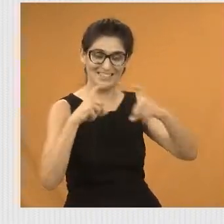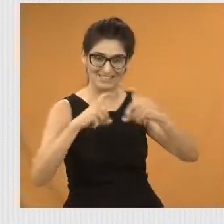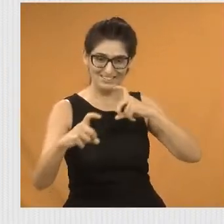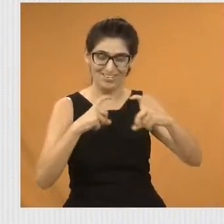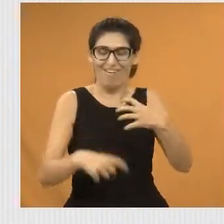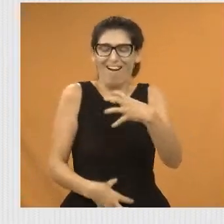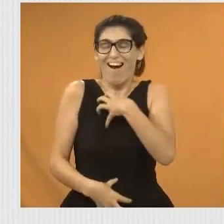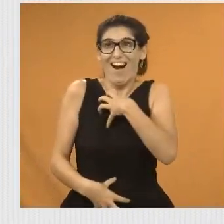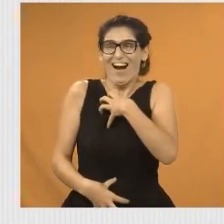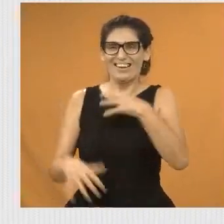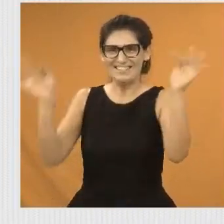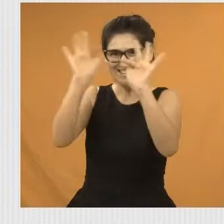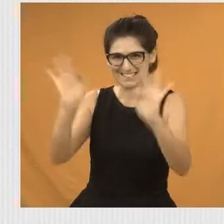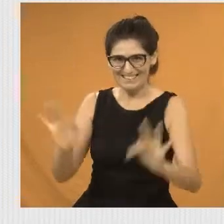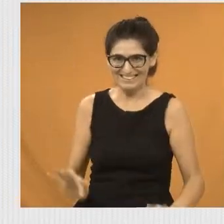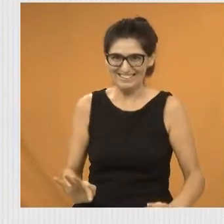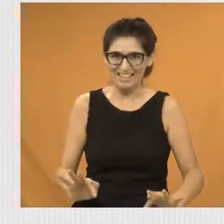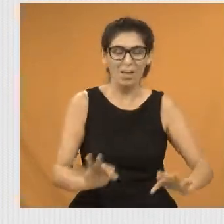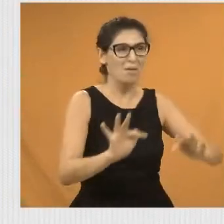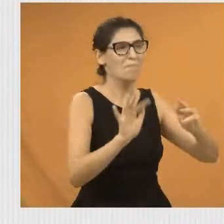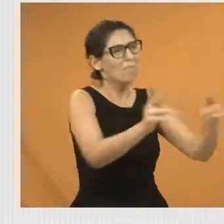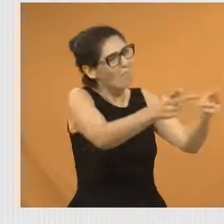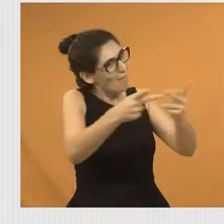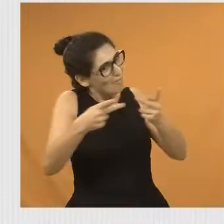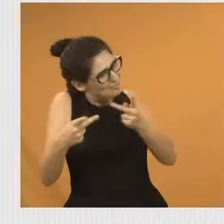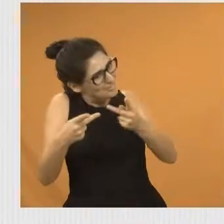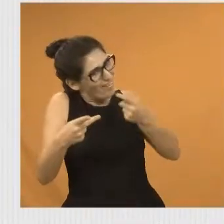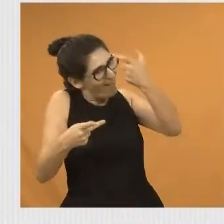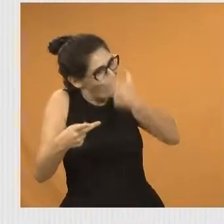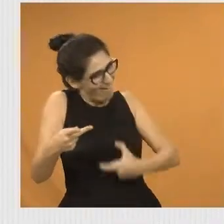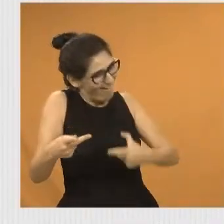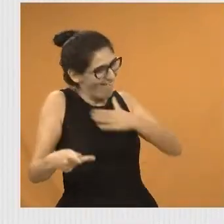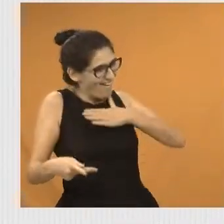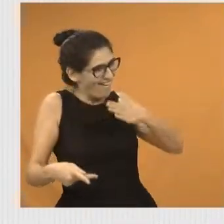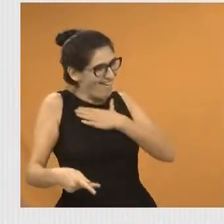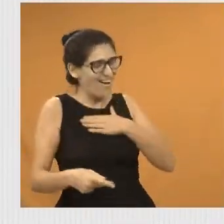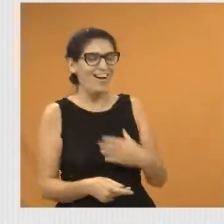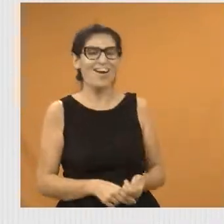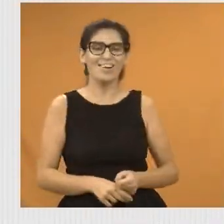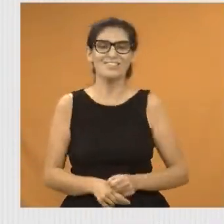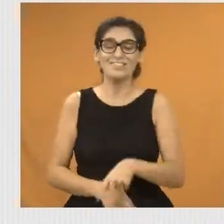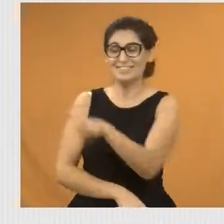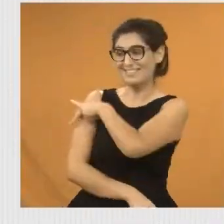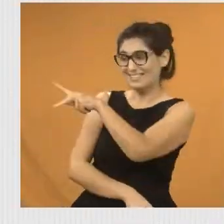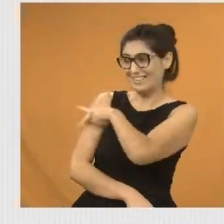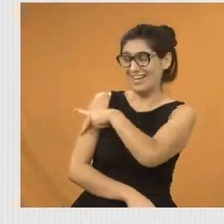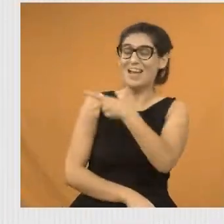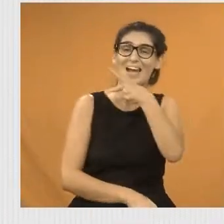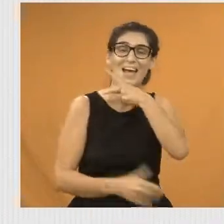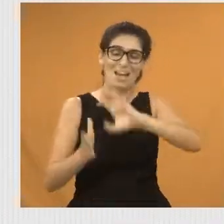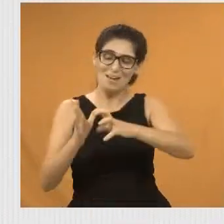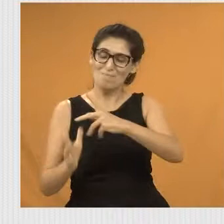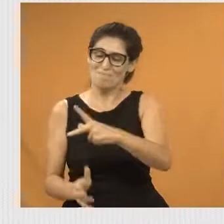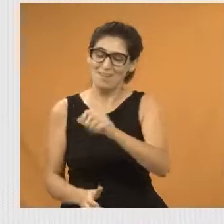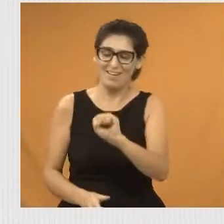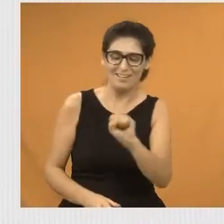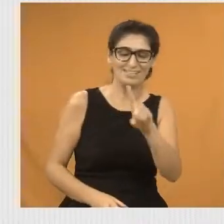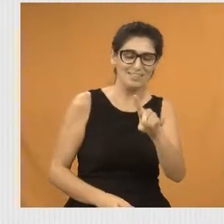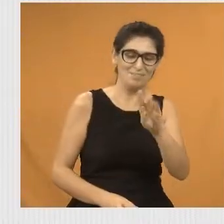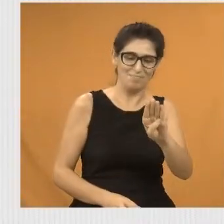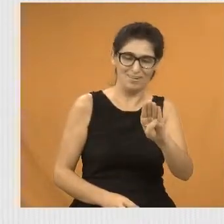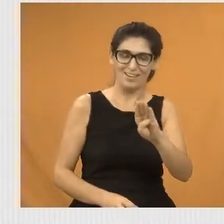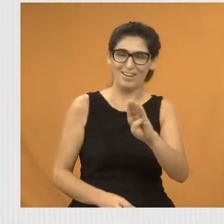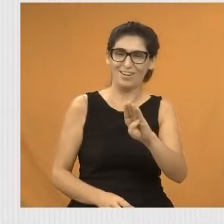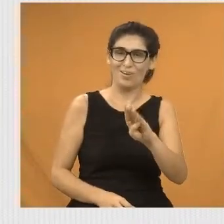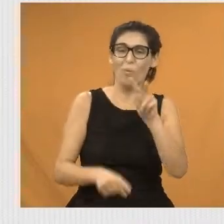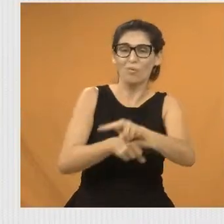honra de receber o convite para ser o coordenador do PSDB em toda a região do Vale do Paraíba. Então, a gente vai